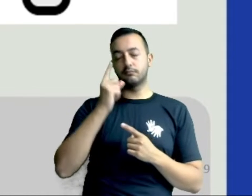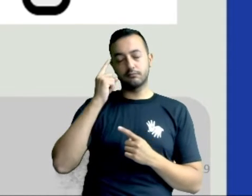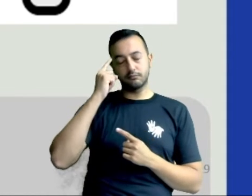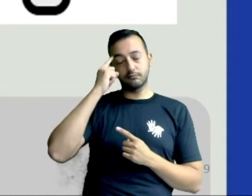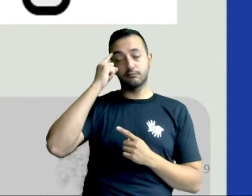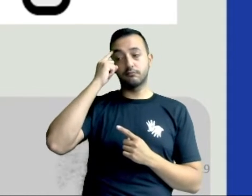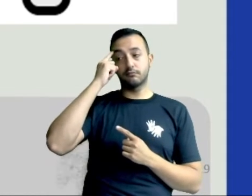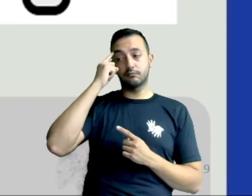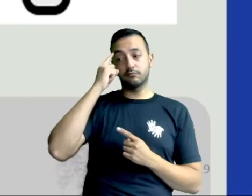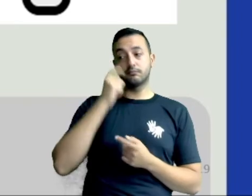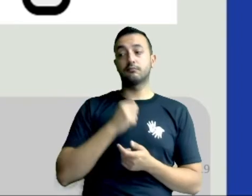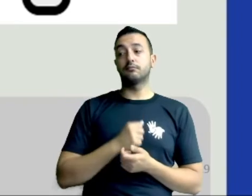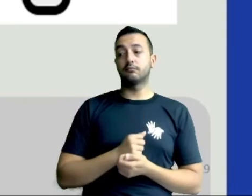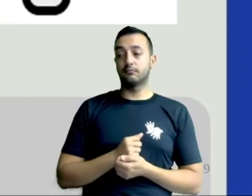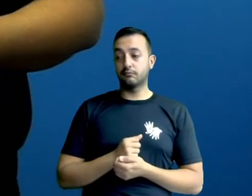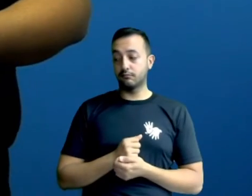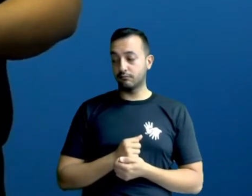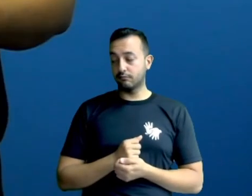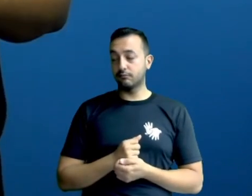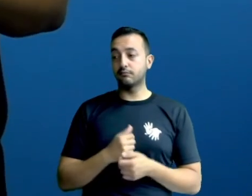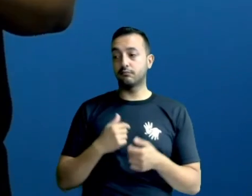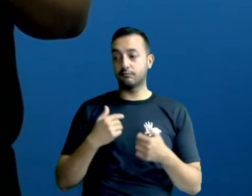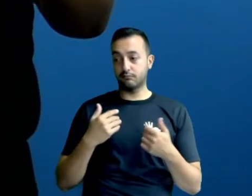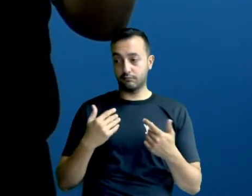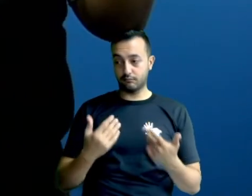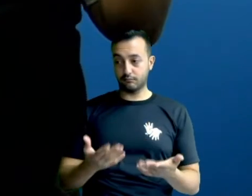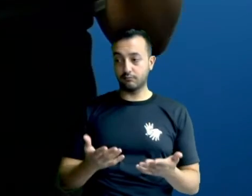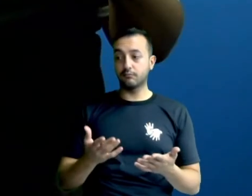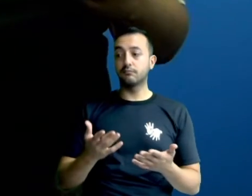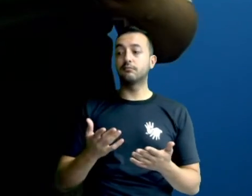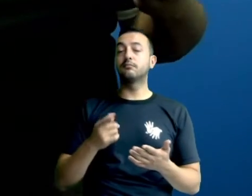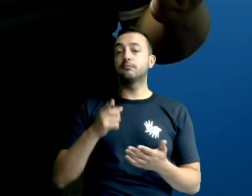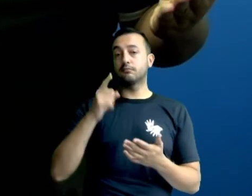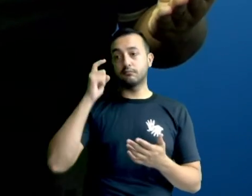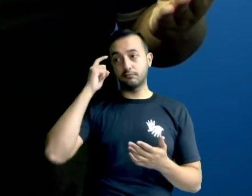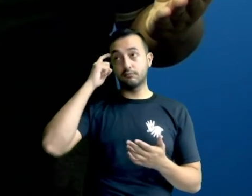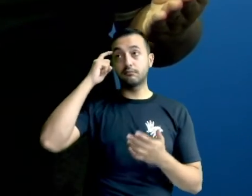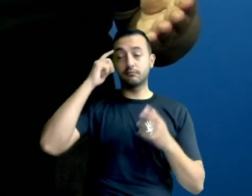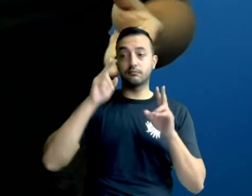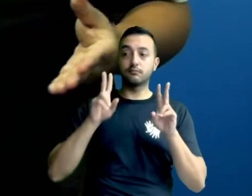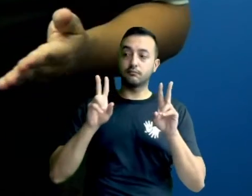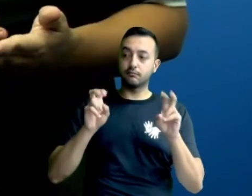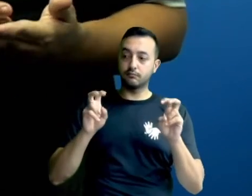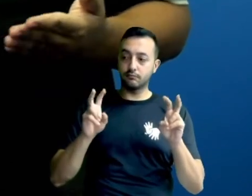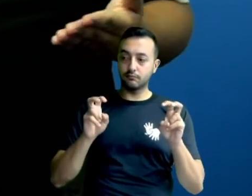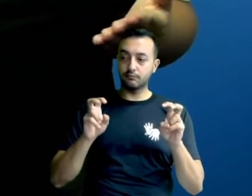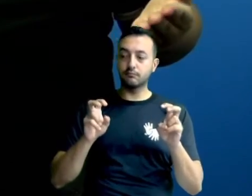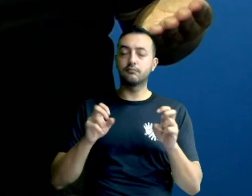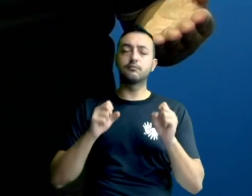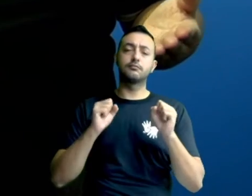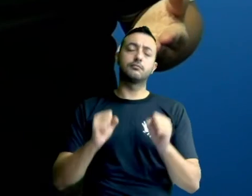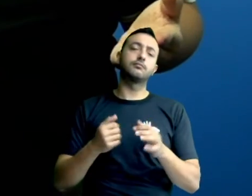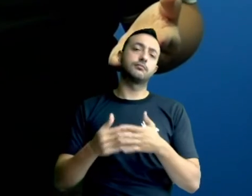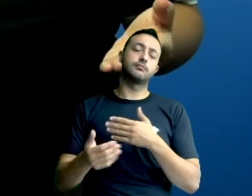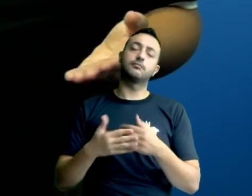uma inspiração. Ou seja, você vai se inspirar sobre um tema, né? Pode ser